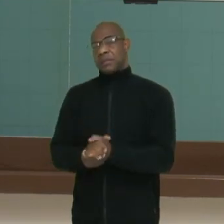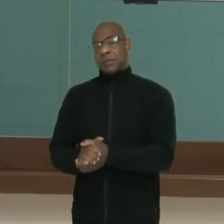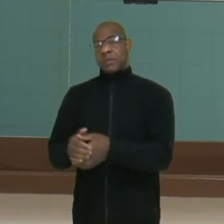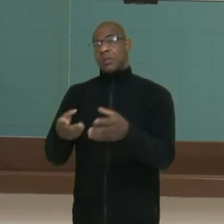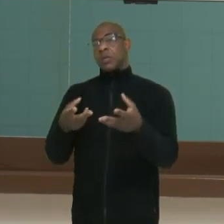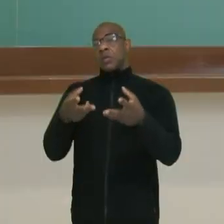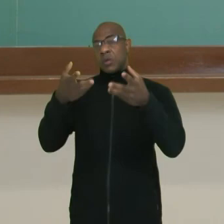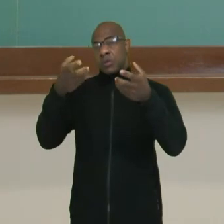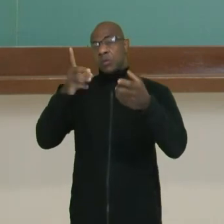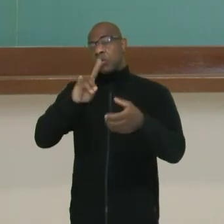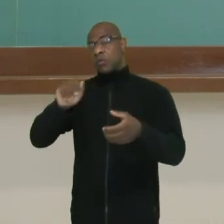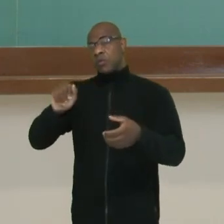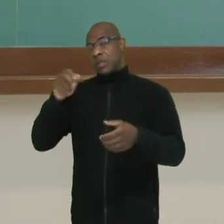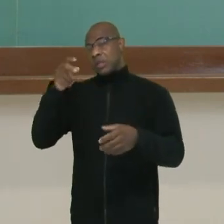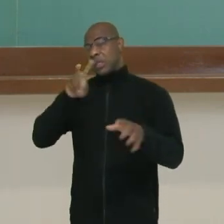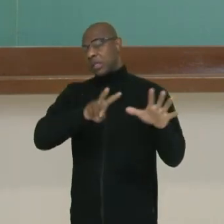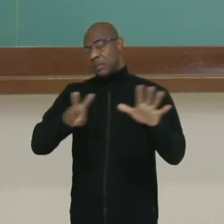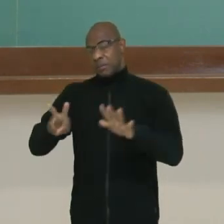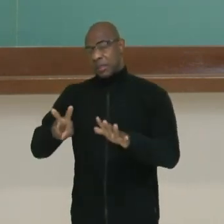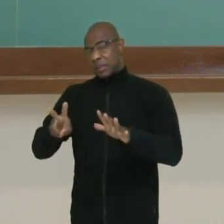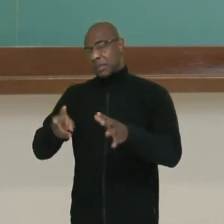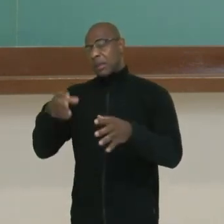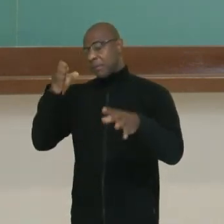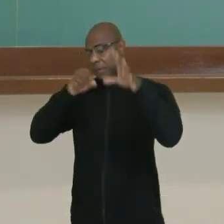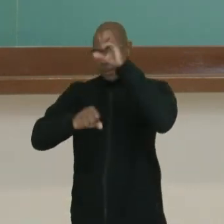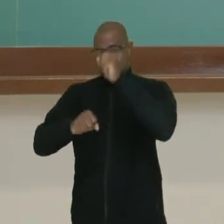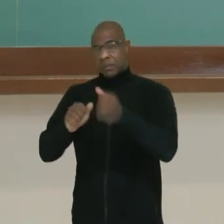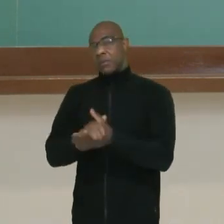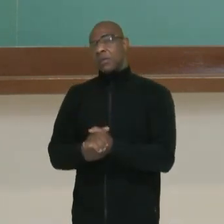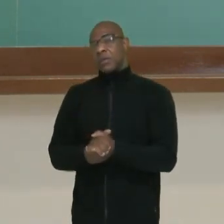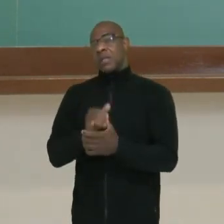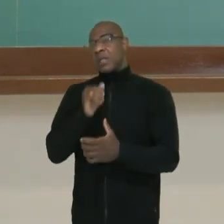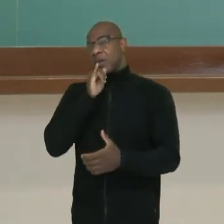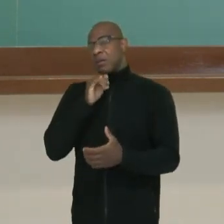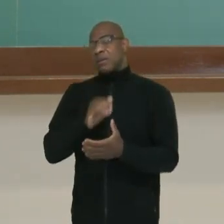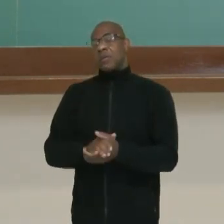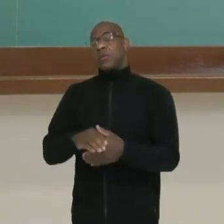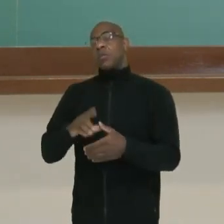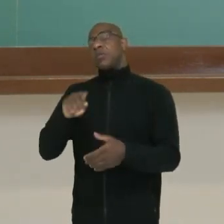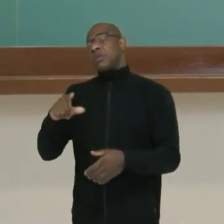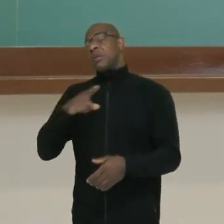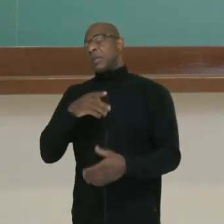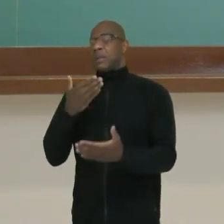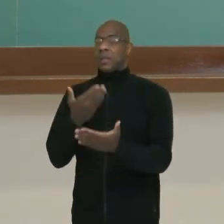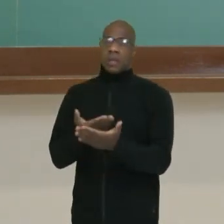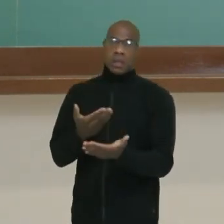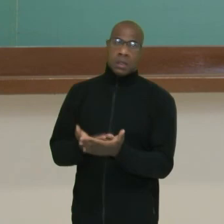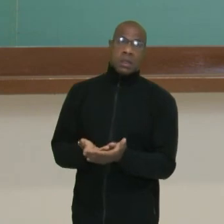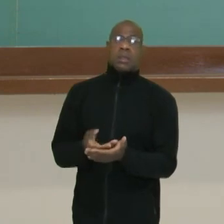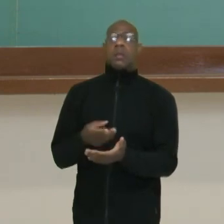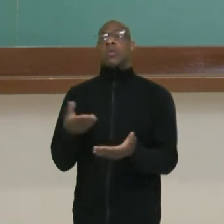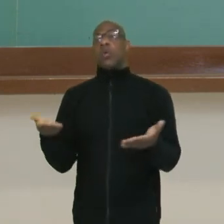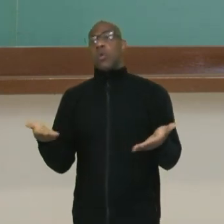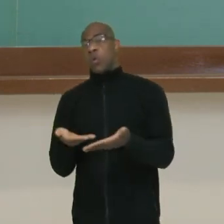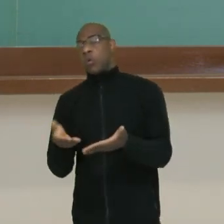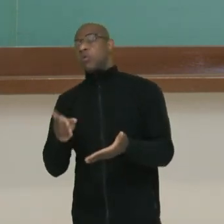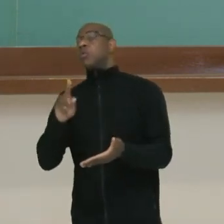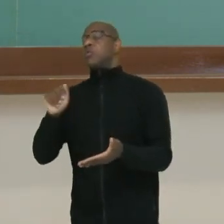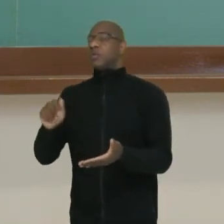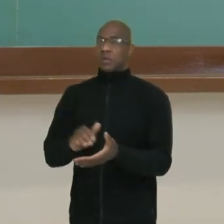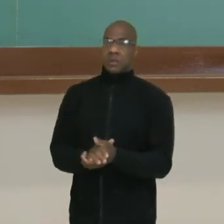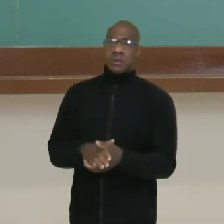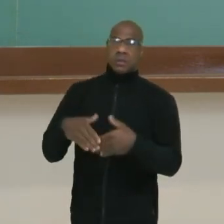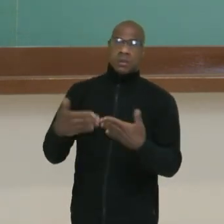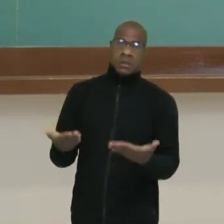dias da semana. Então, você aprendeu a dizer quais são os dias que você tem aula, qual é o dia da semana que é hoje, você aprendeu